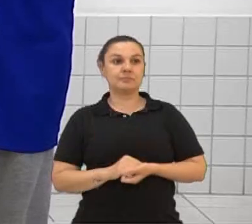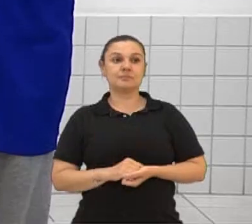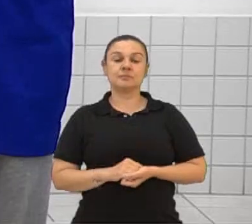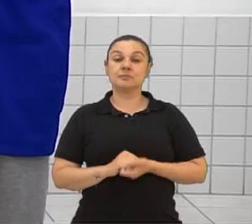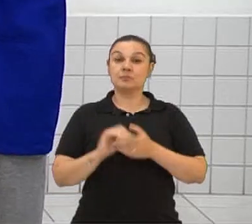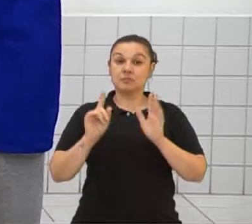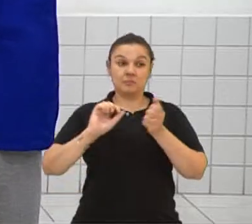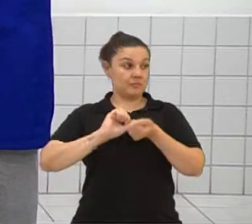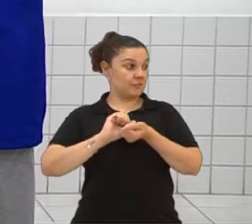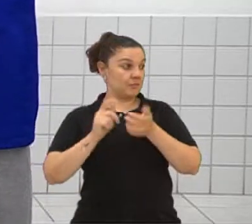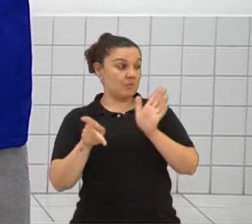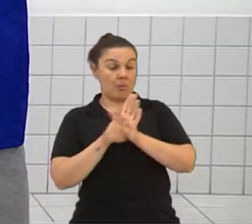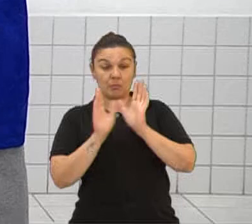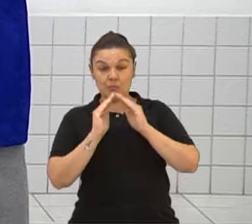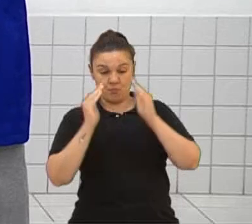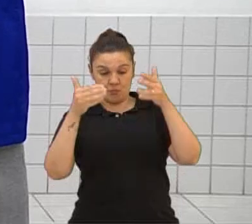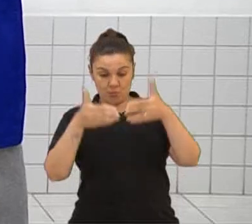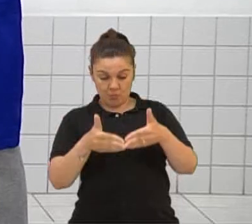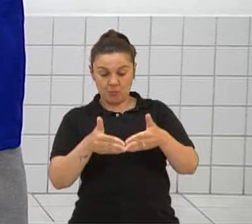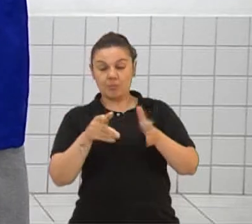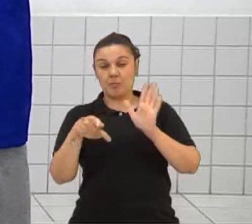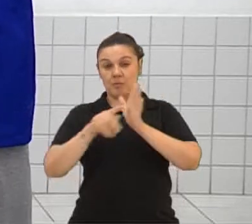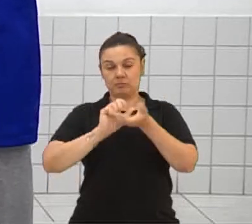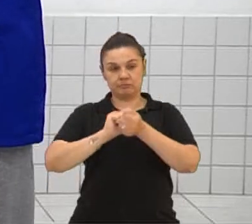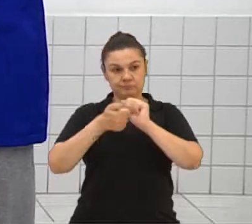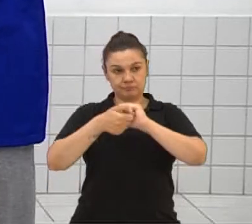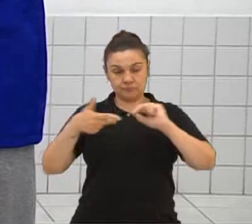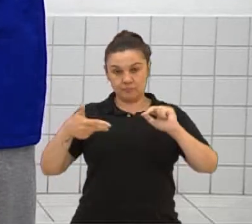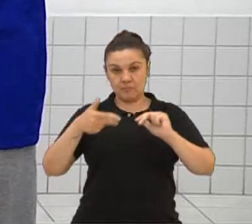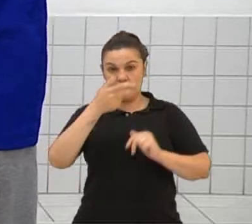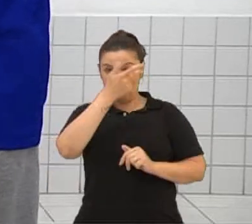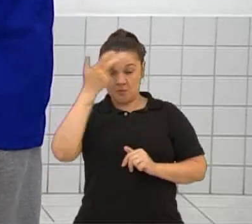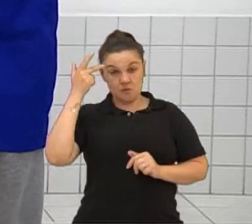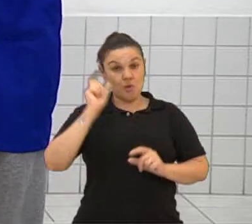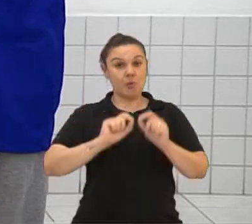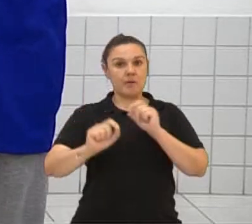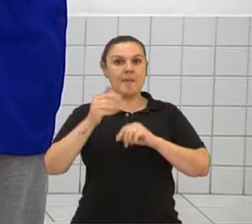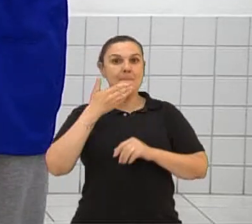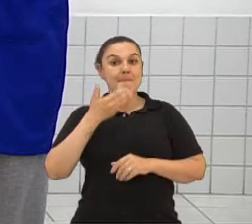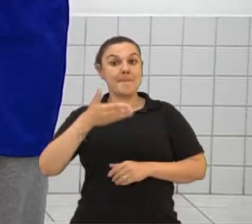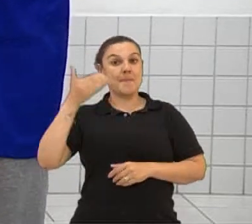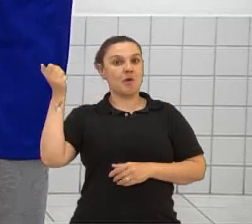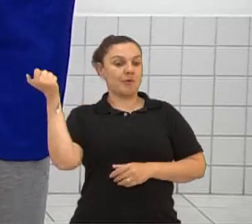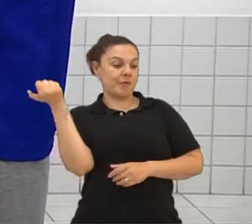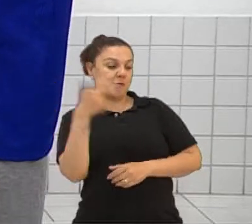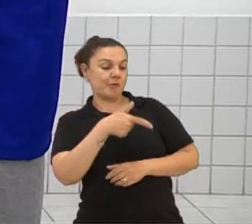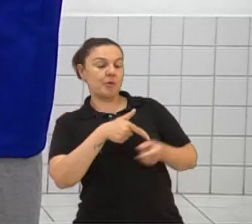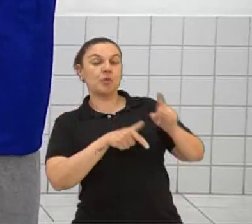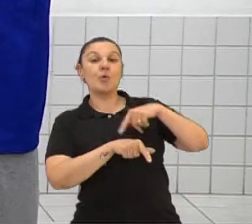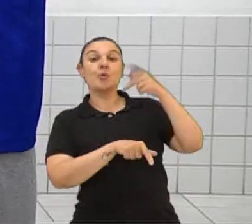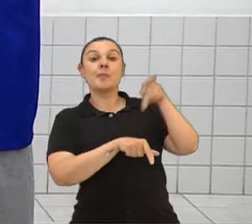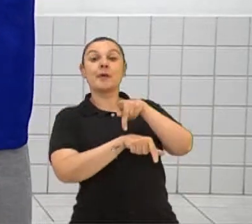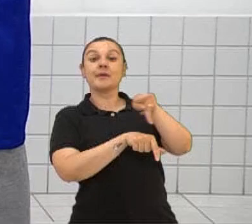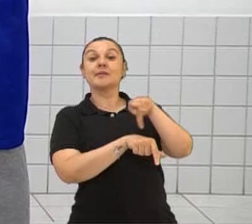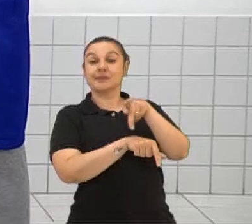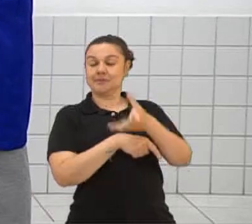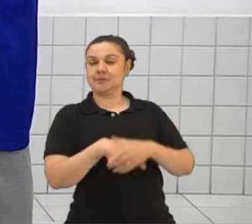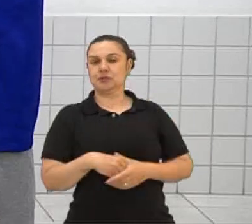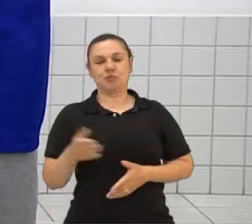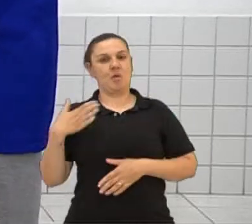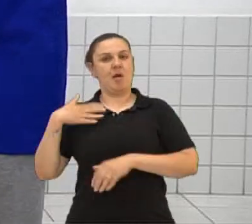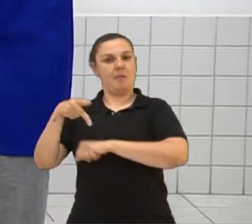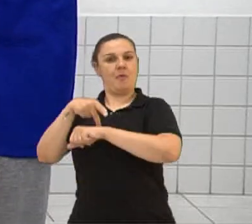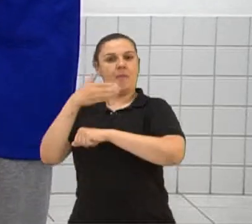de uma modalidade, né, daquele esporte, daqueles atletas serem melhores que os atletas de outros países, de